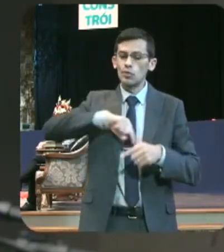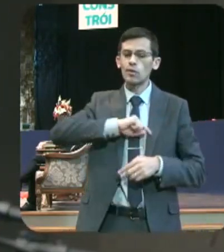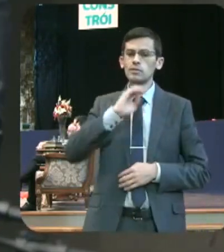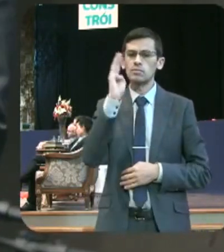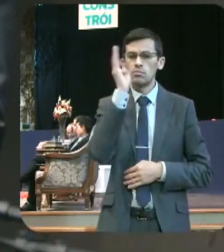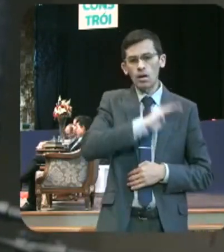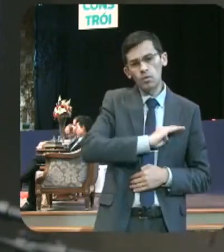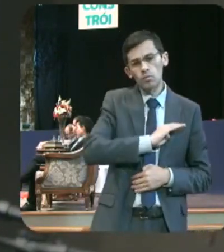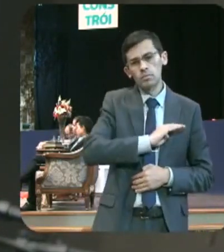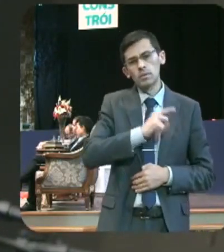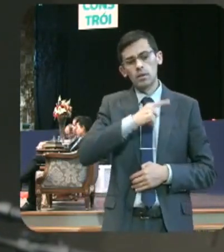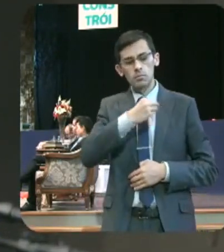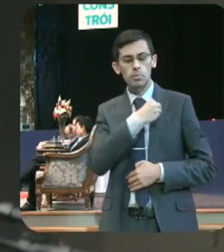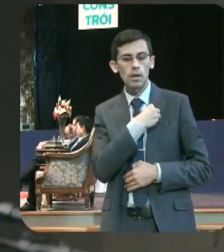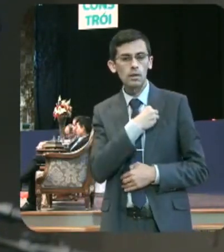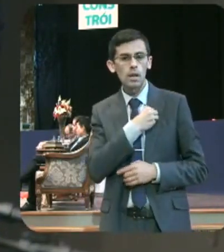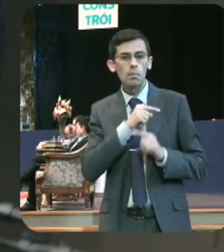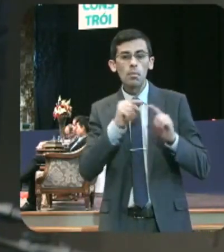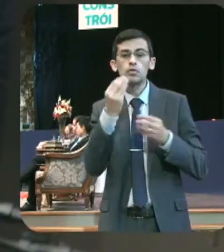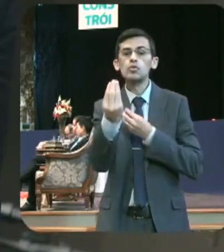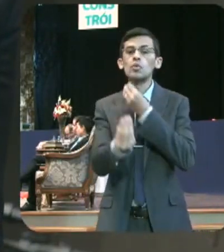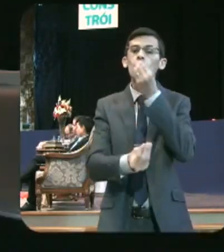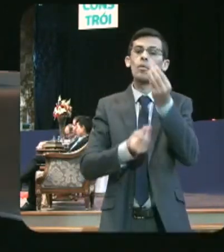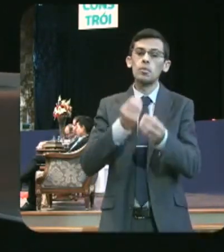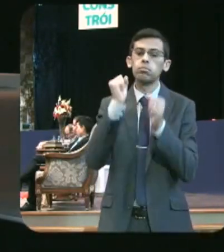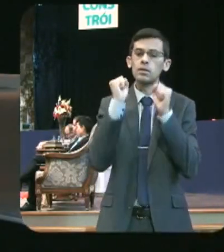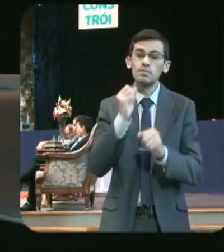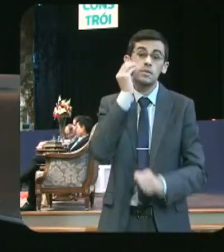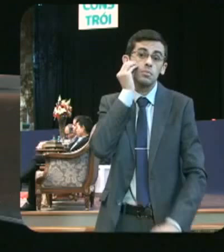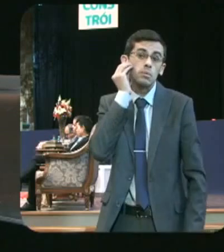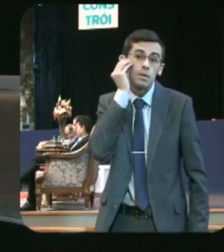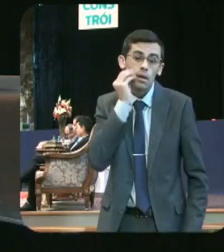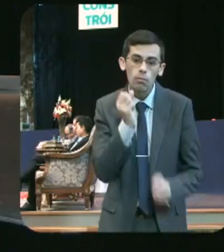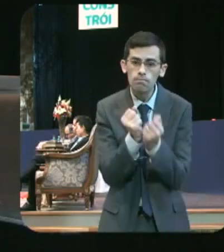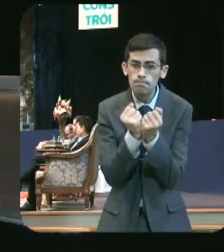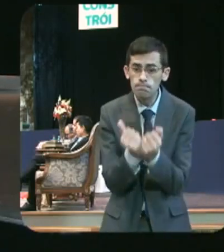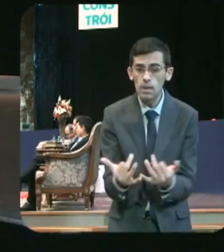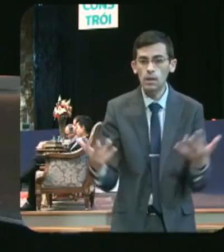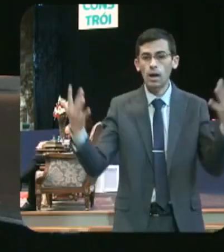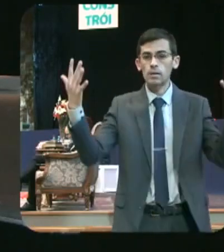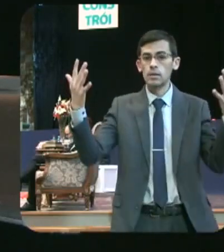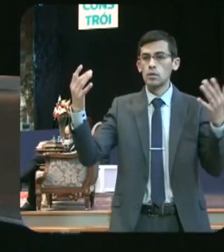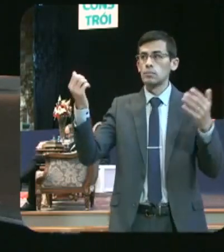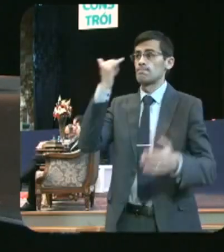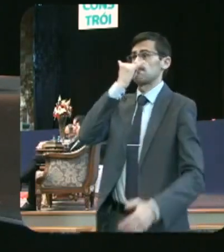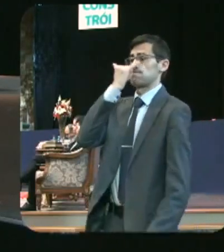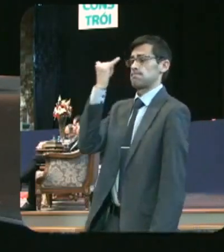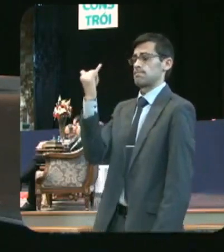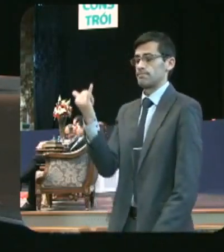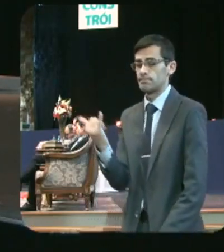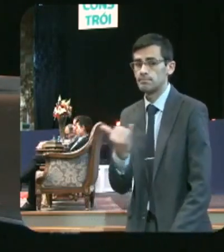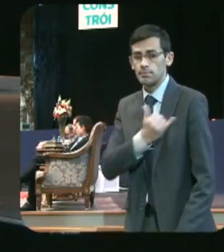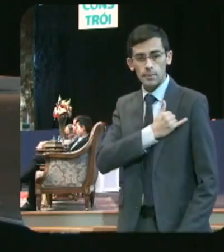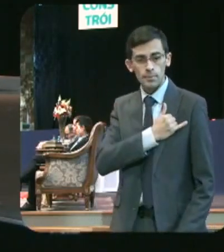Mas sabe como é que nós podemos experimentar esse milagre, não só do perdão, mas